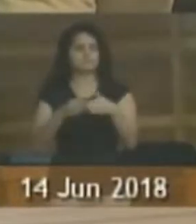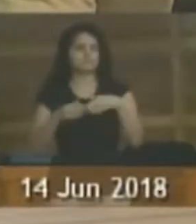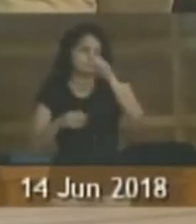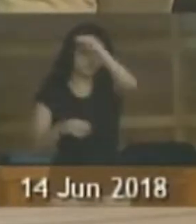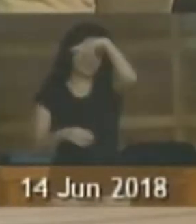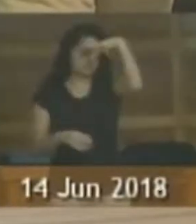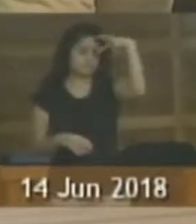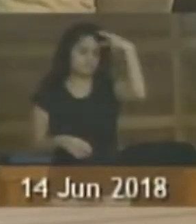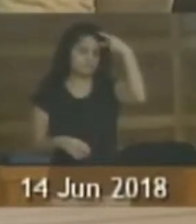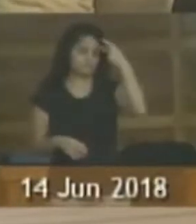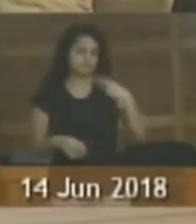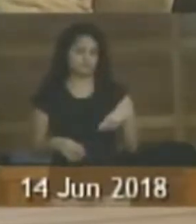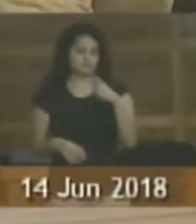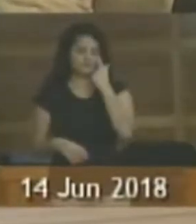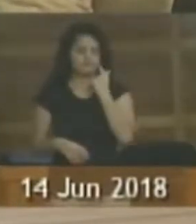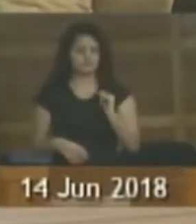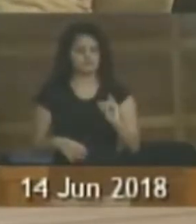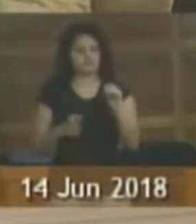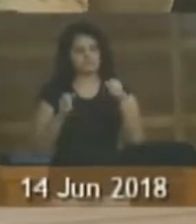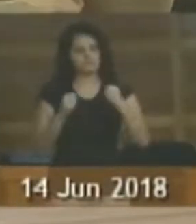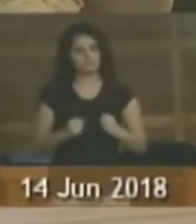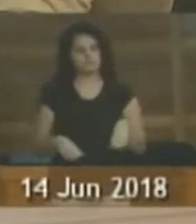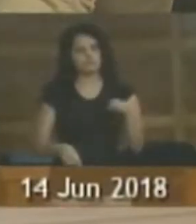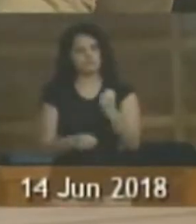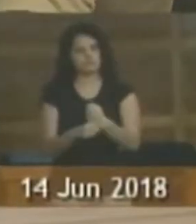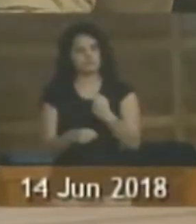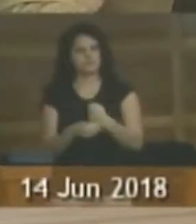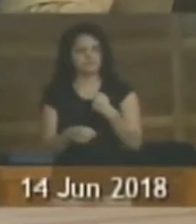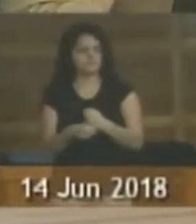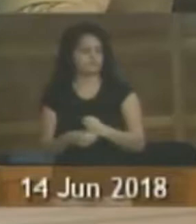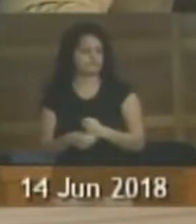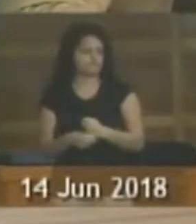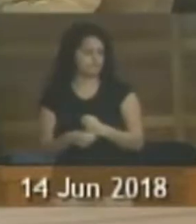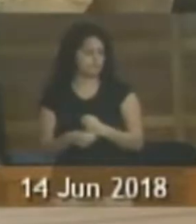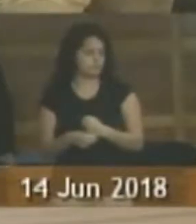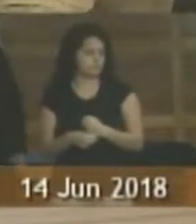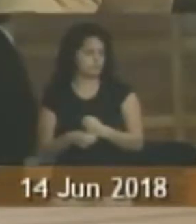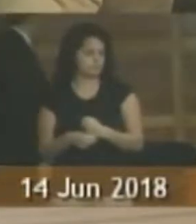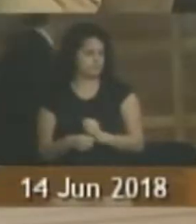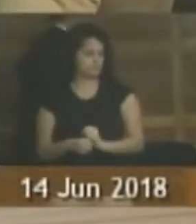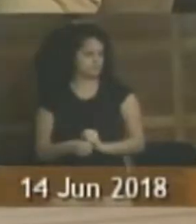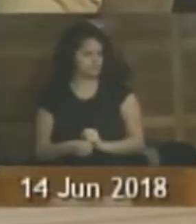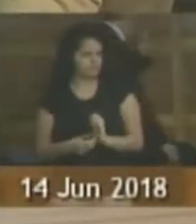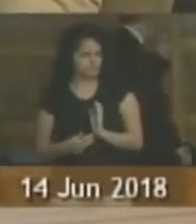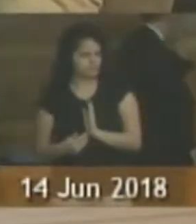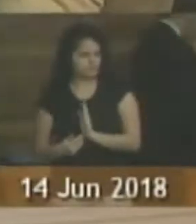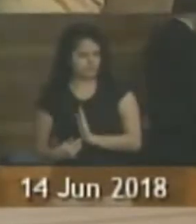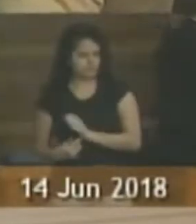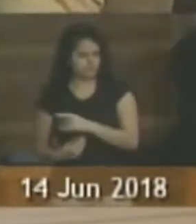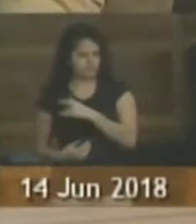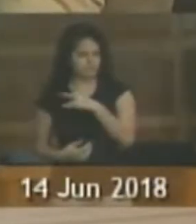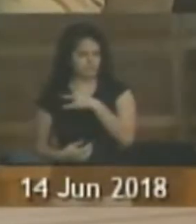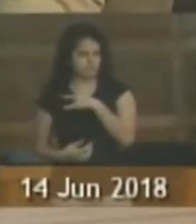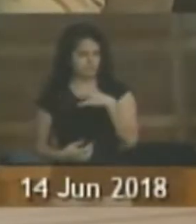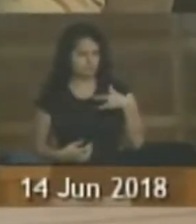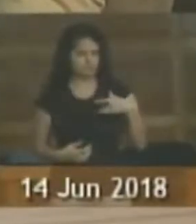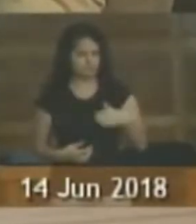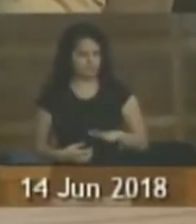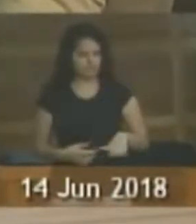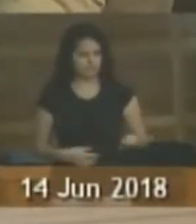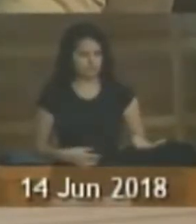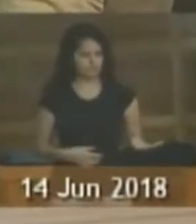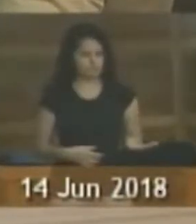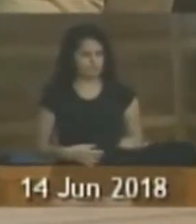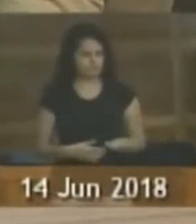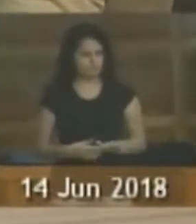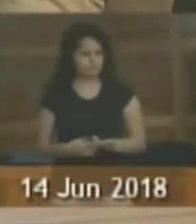prefeito municipal um estudo de viabilidade técnica para a construção de um pronto atendimento infantil no centro de Angra dos Reis.